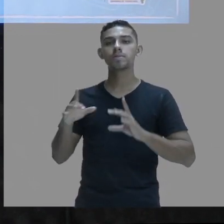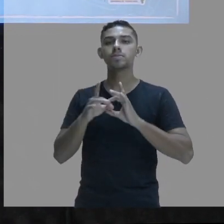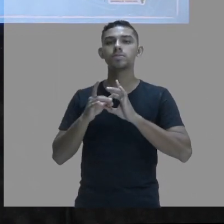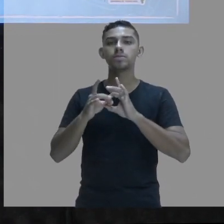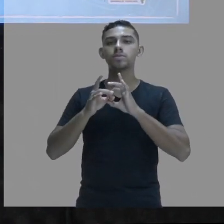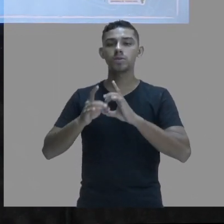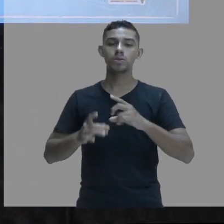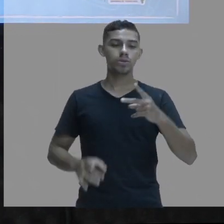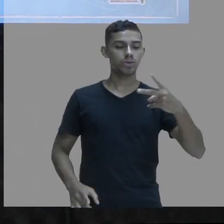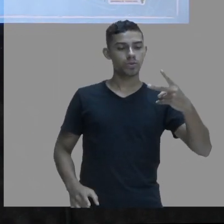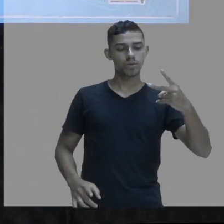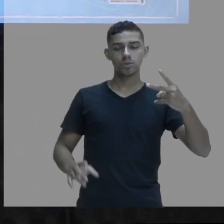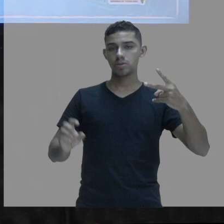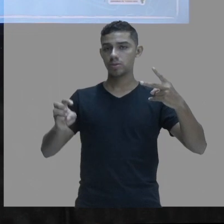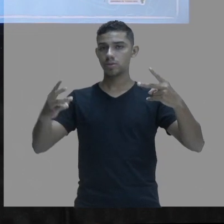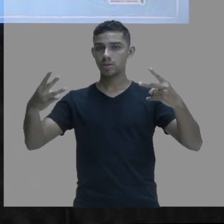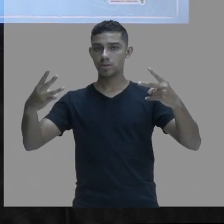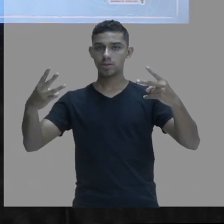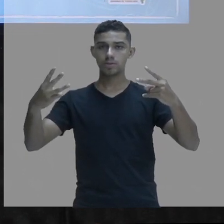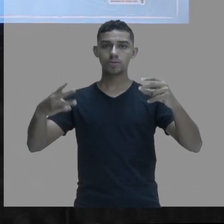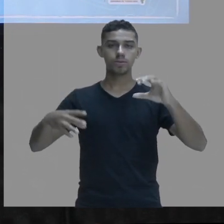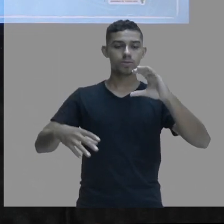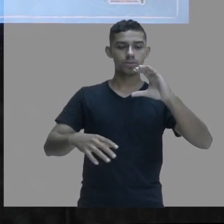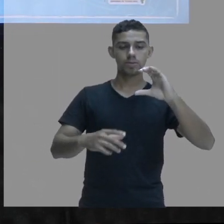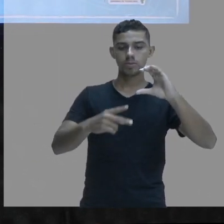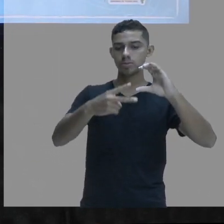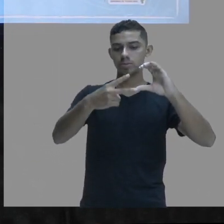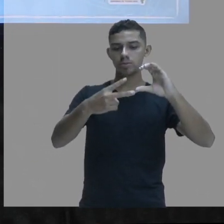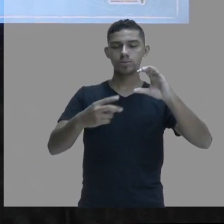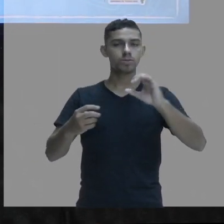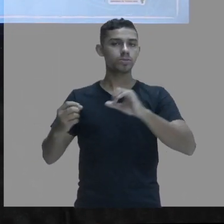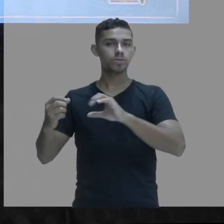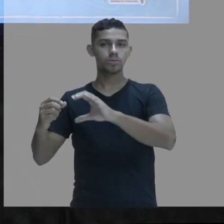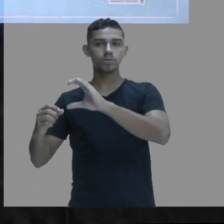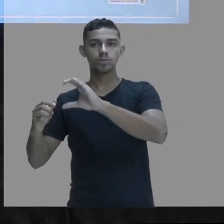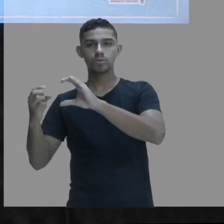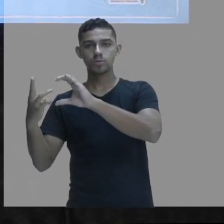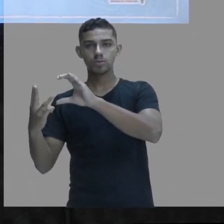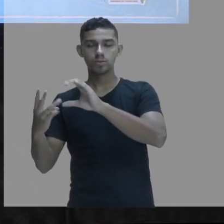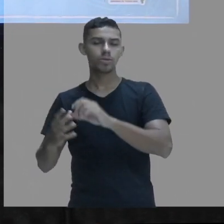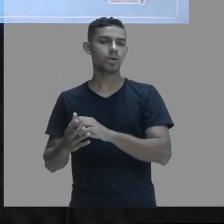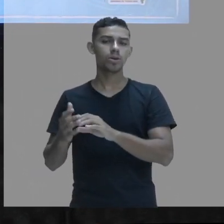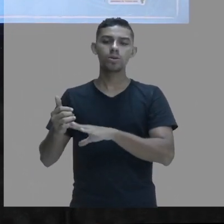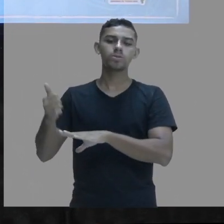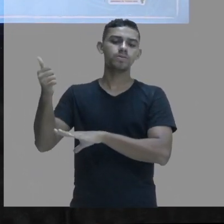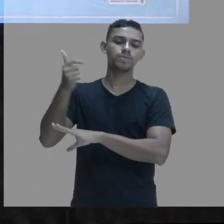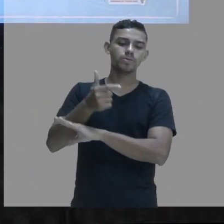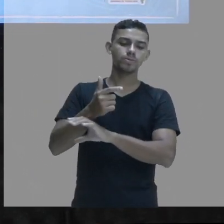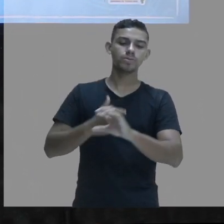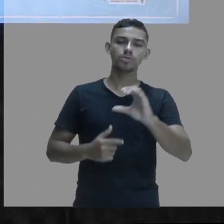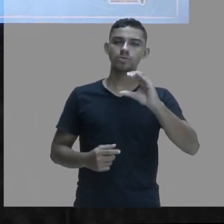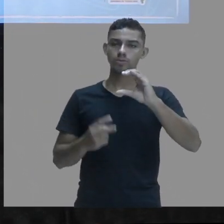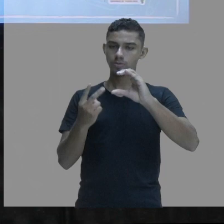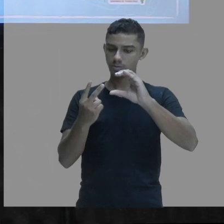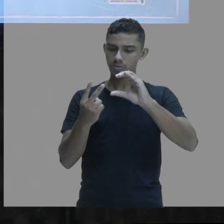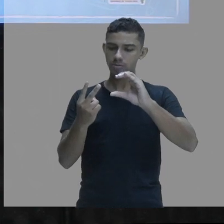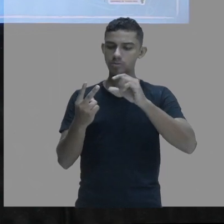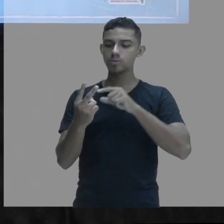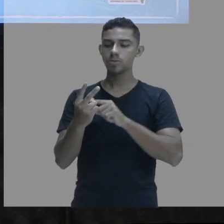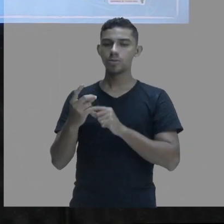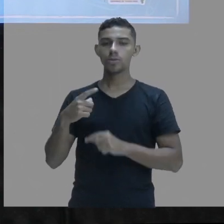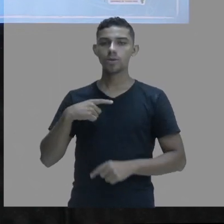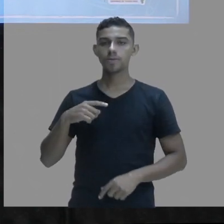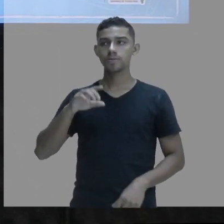os carbonos 2 e 3. 2 e 3, qual o menor número? 2. Então eu vou ter o